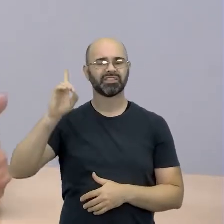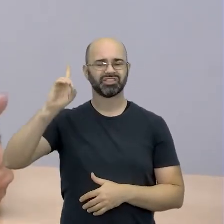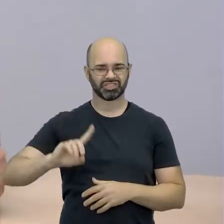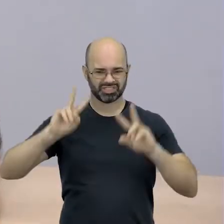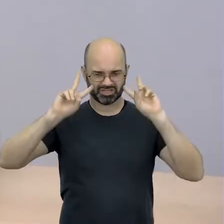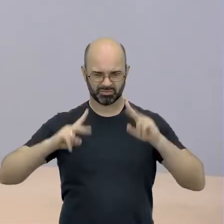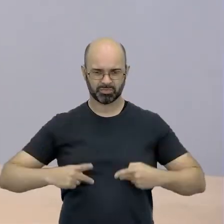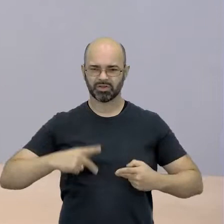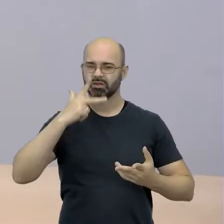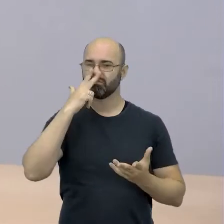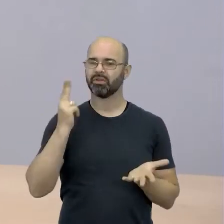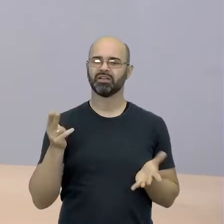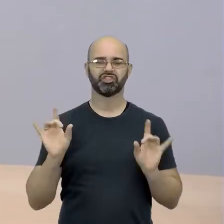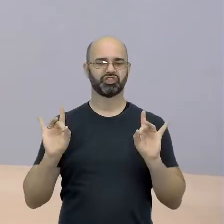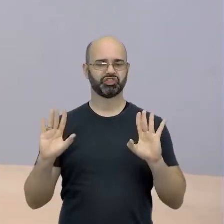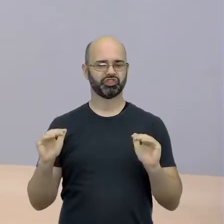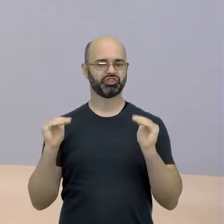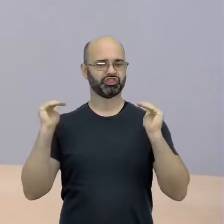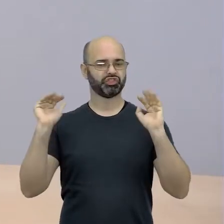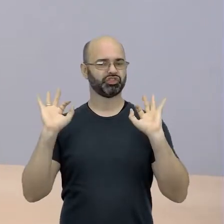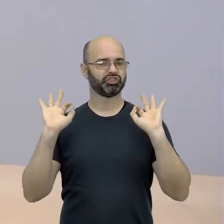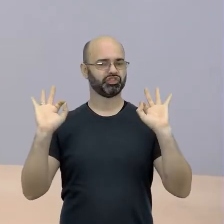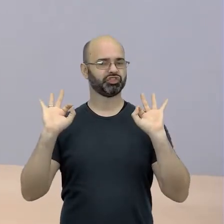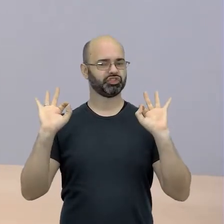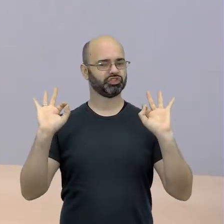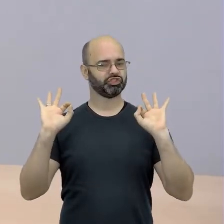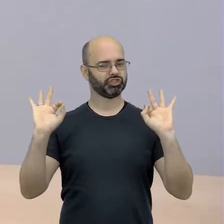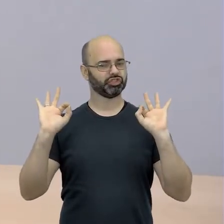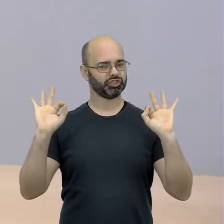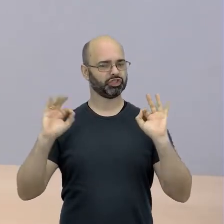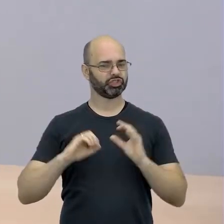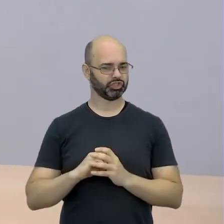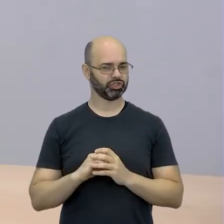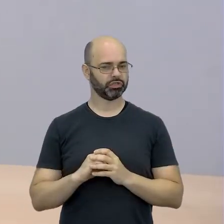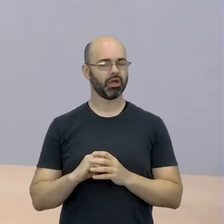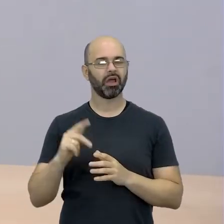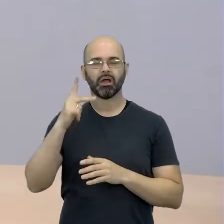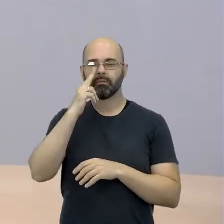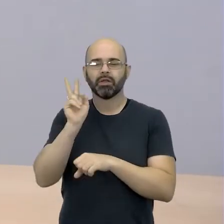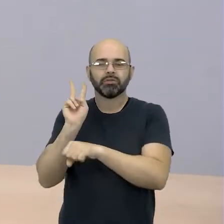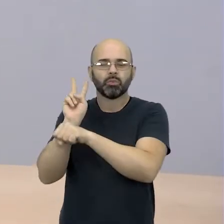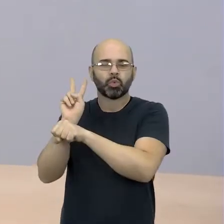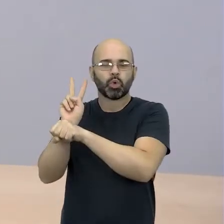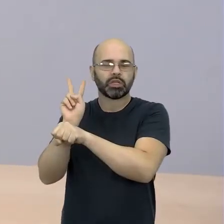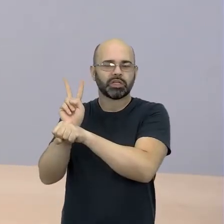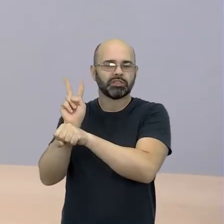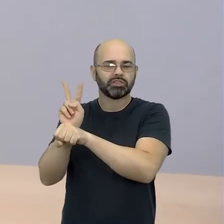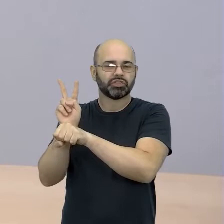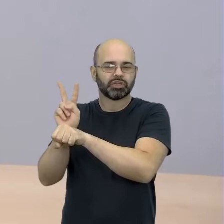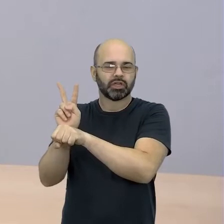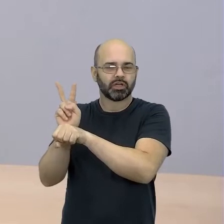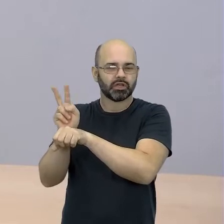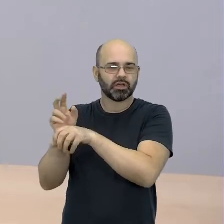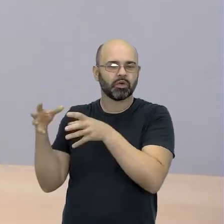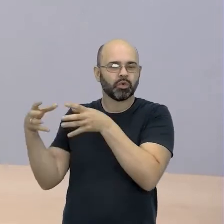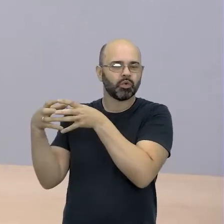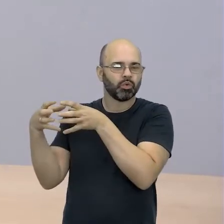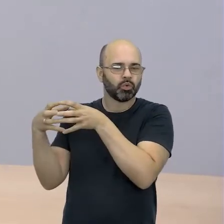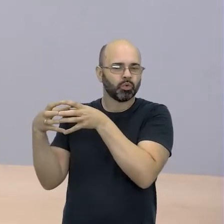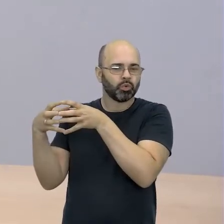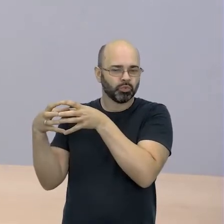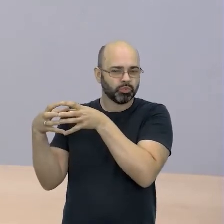de luxo que é dedicado para proteger pessoas que